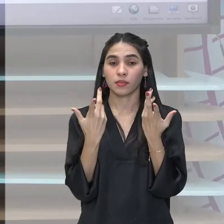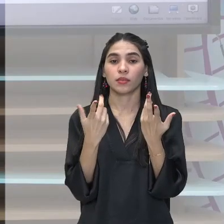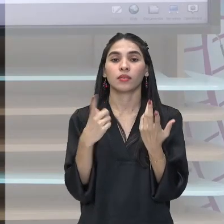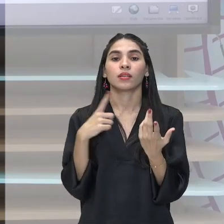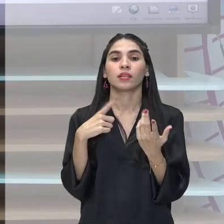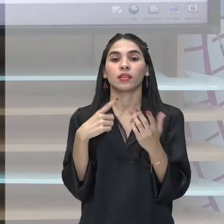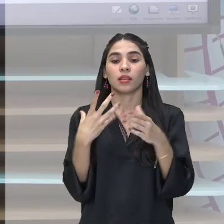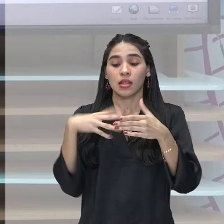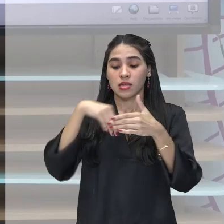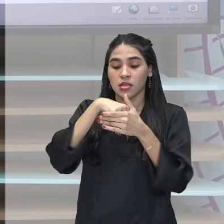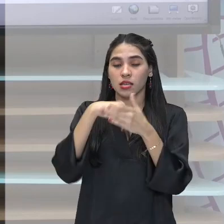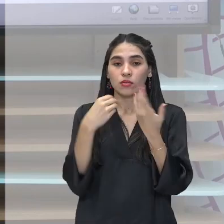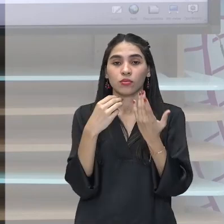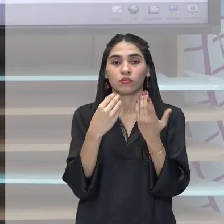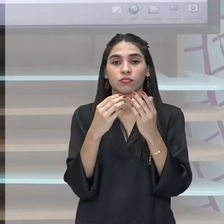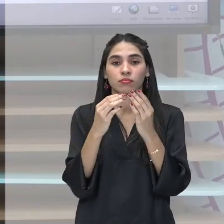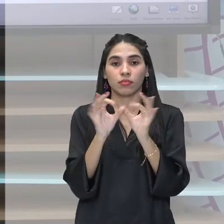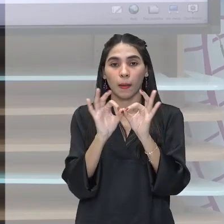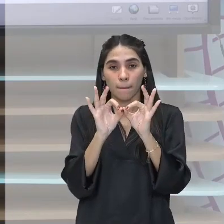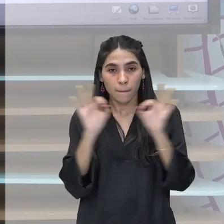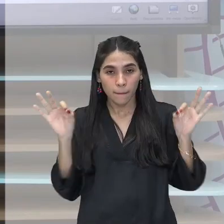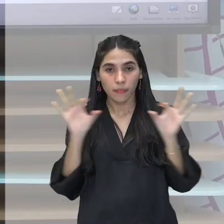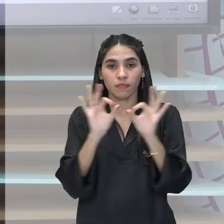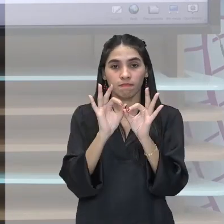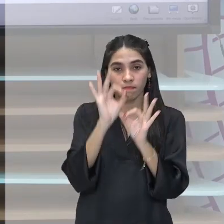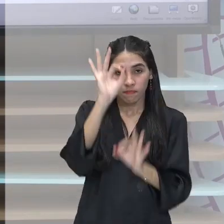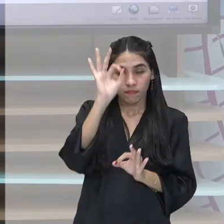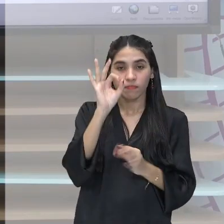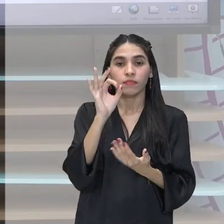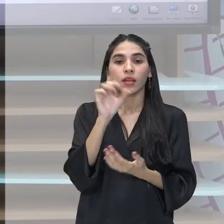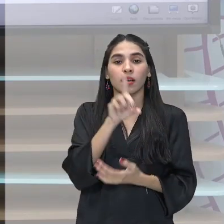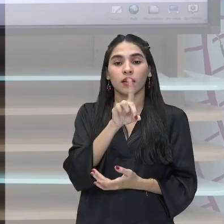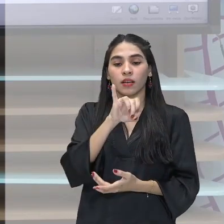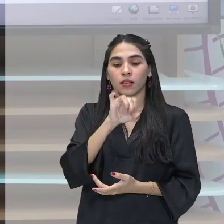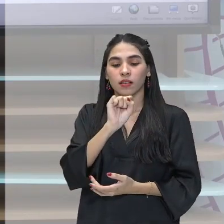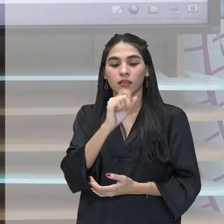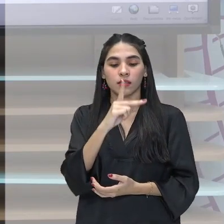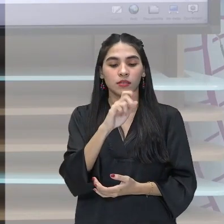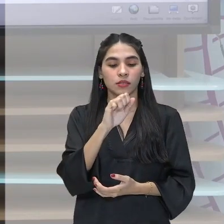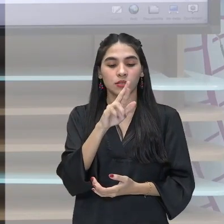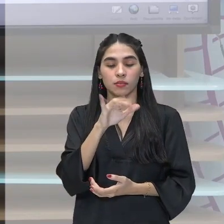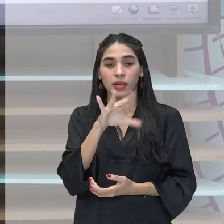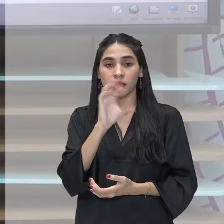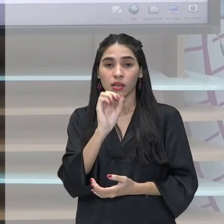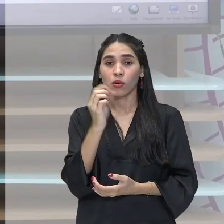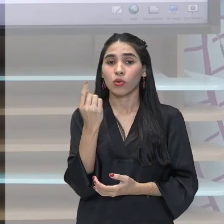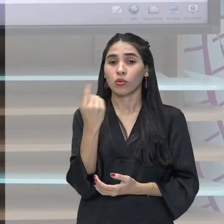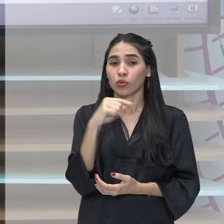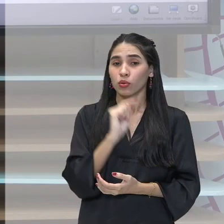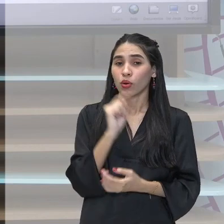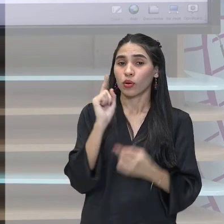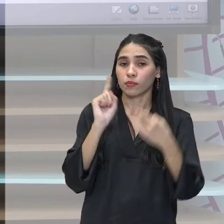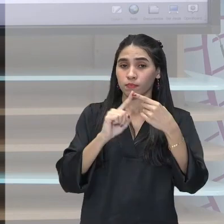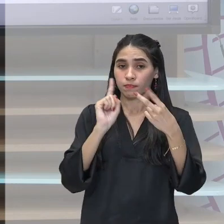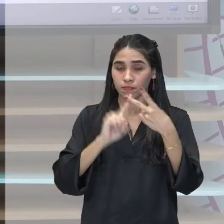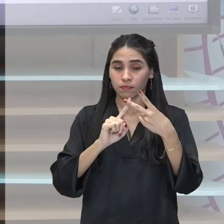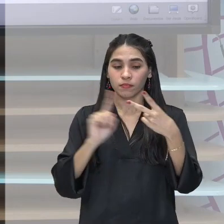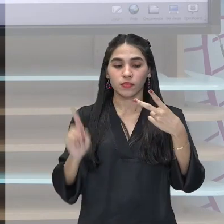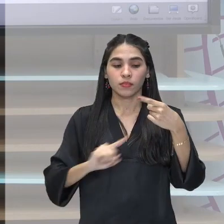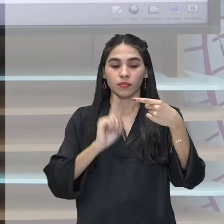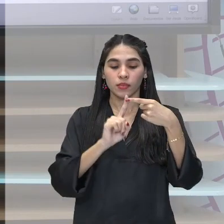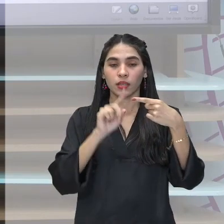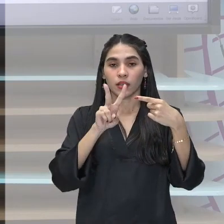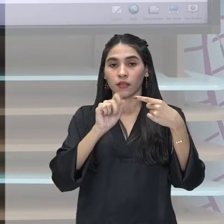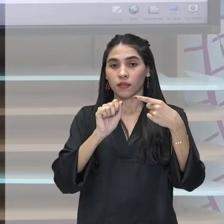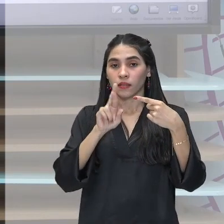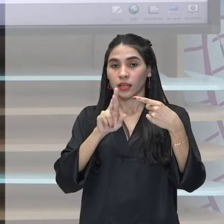medidas de dispersão que nós vamos tratar agora, nós vamos considerar duas, né? A variância